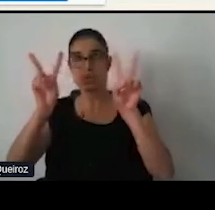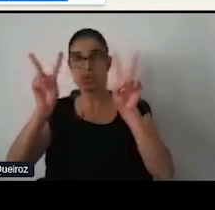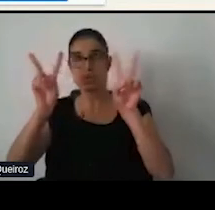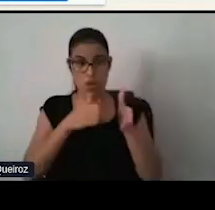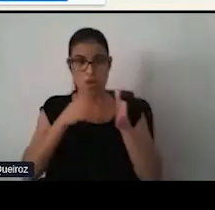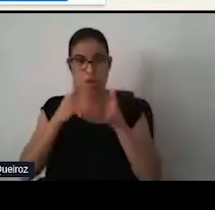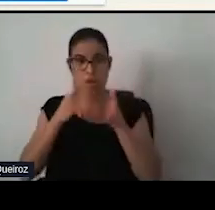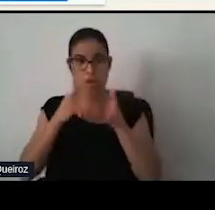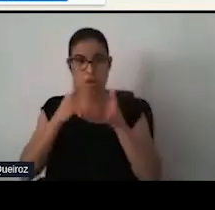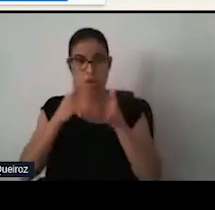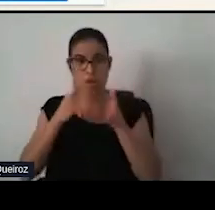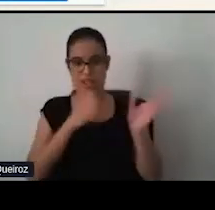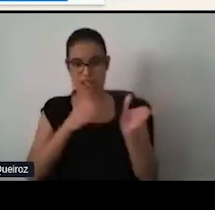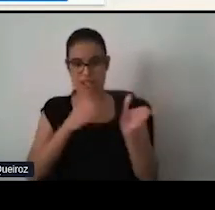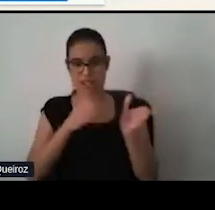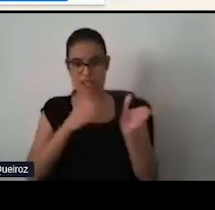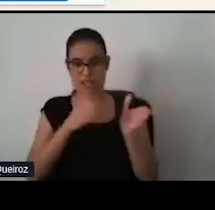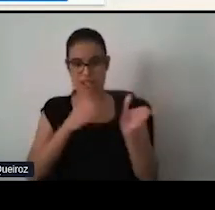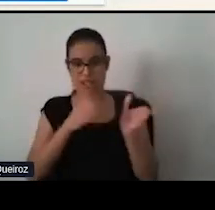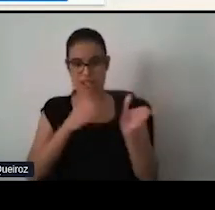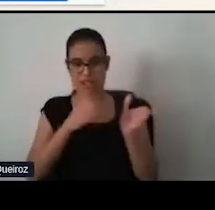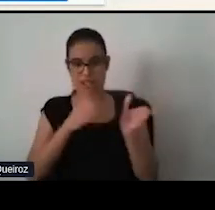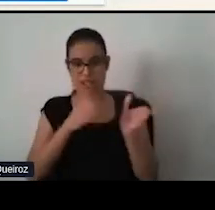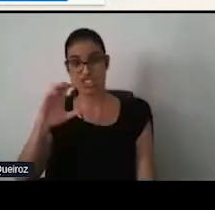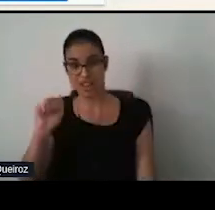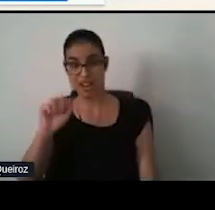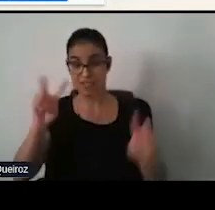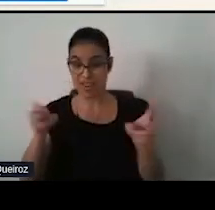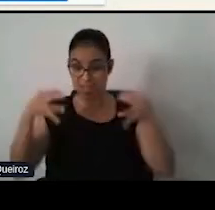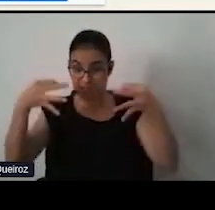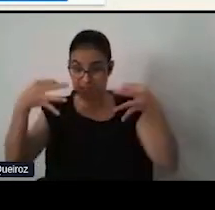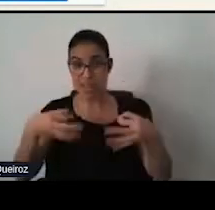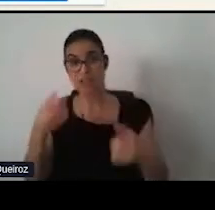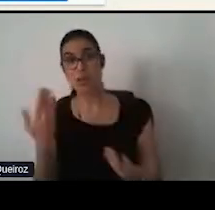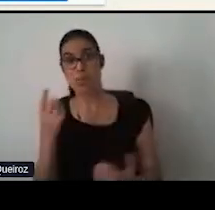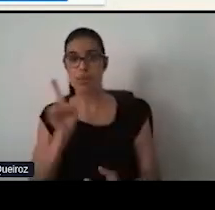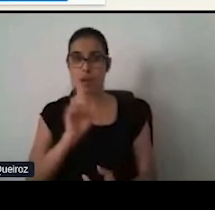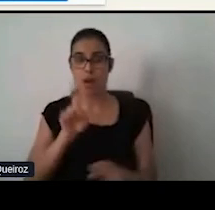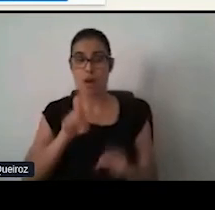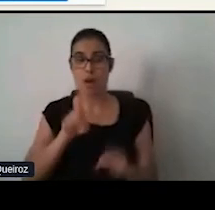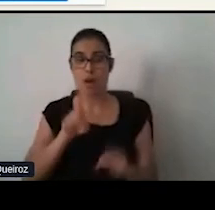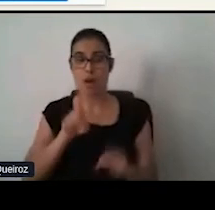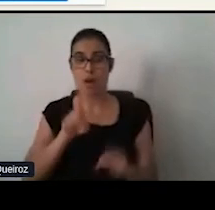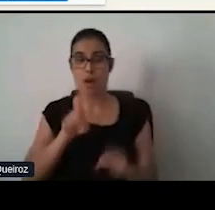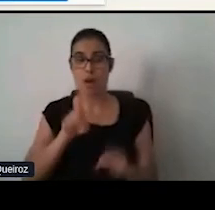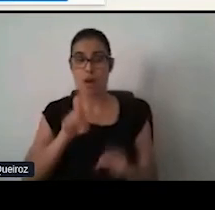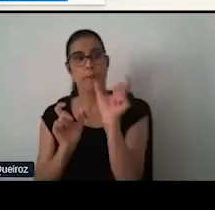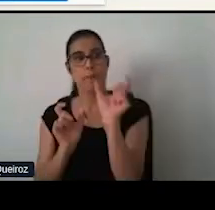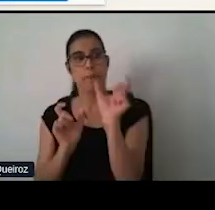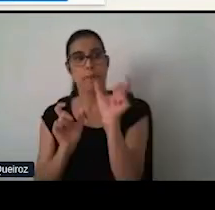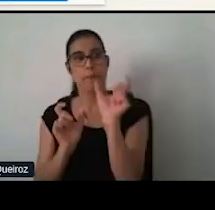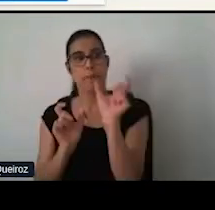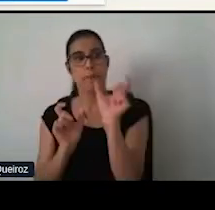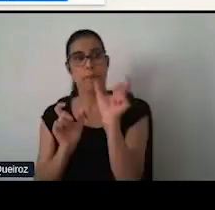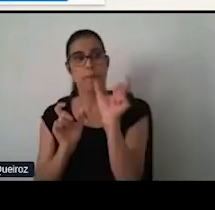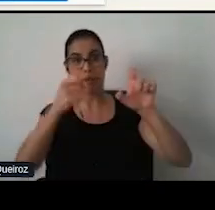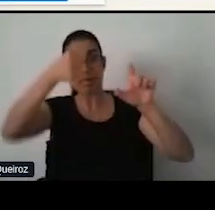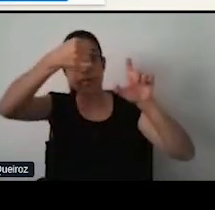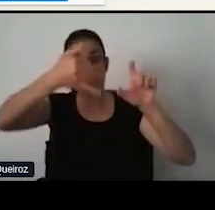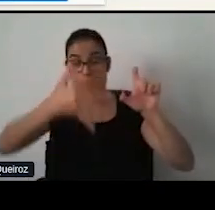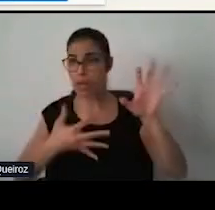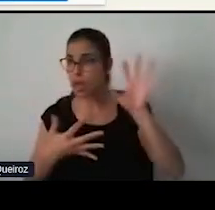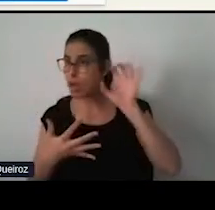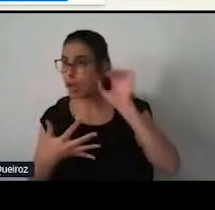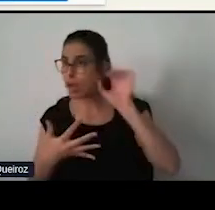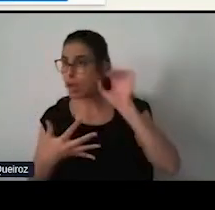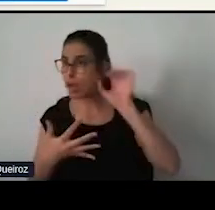estão semânticas, por exemplo, se existe a descrição do botão, a descrição da sua imagem.